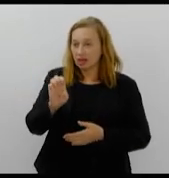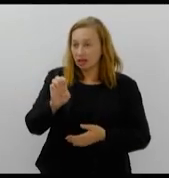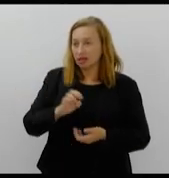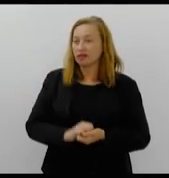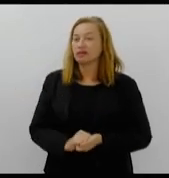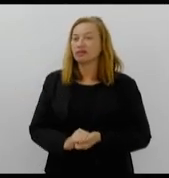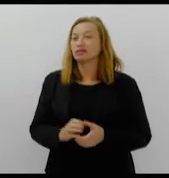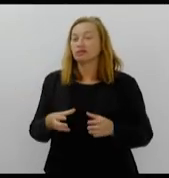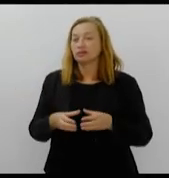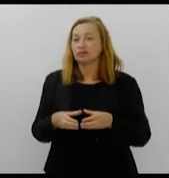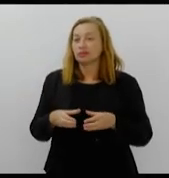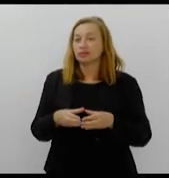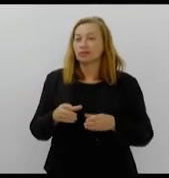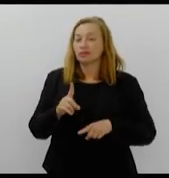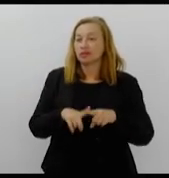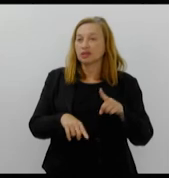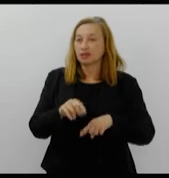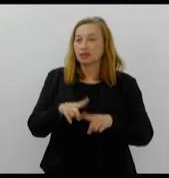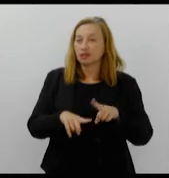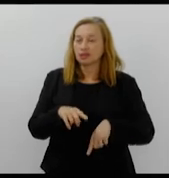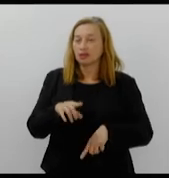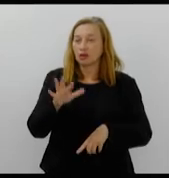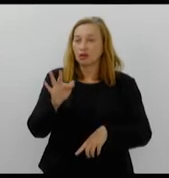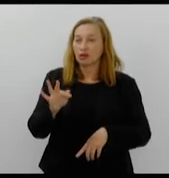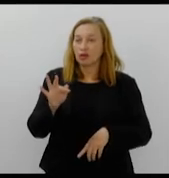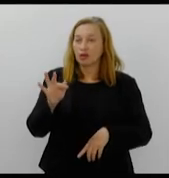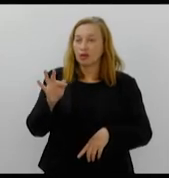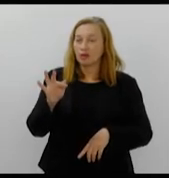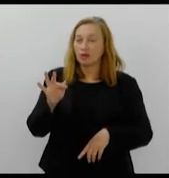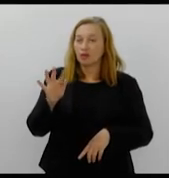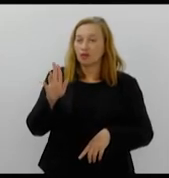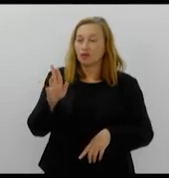são materiais perfurocortantes.